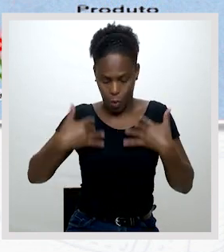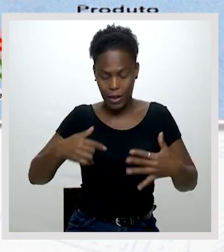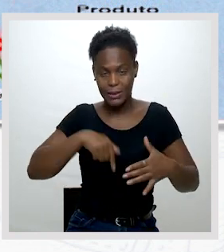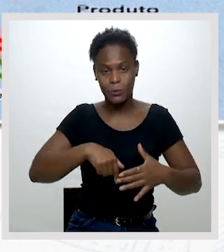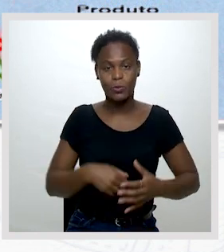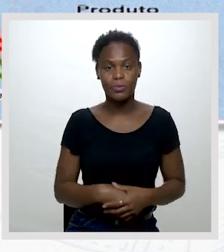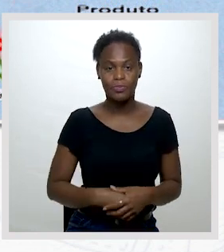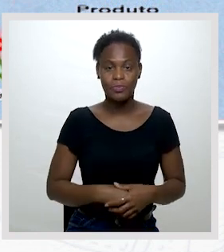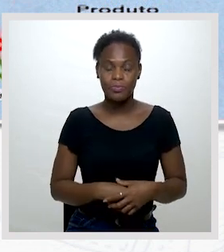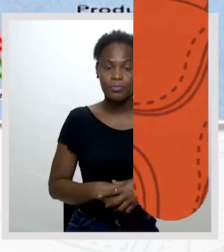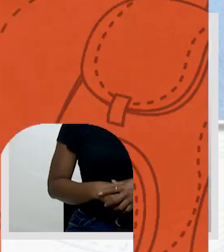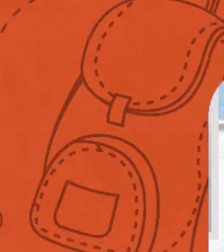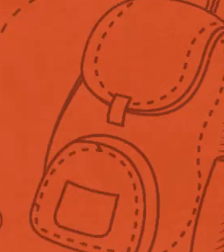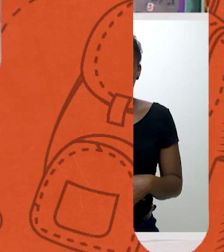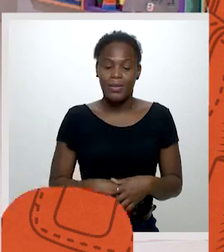nosso organismo.